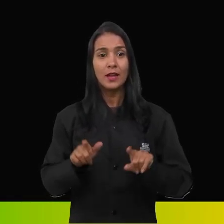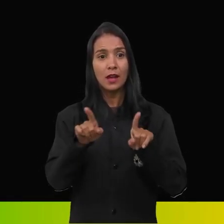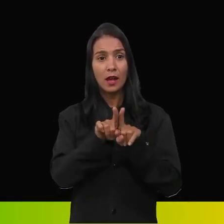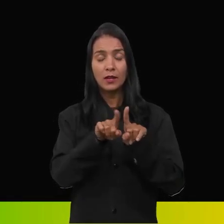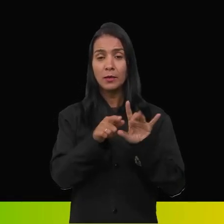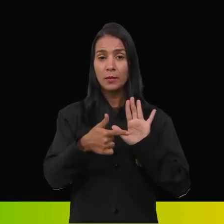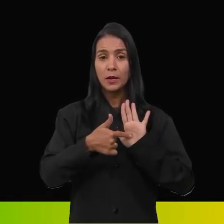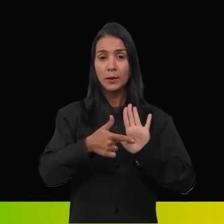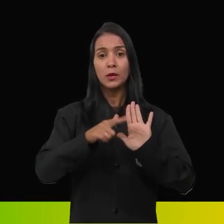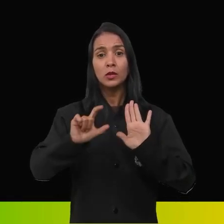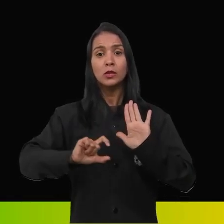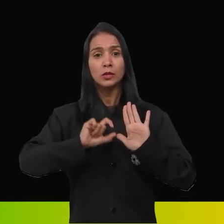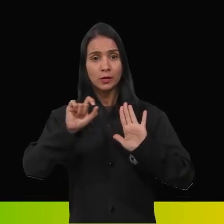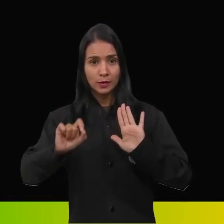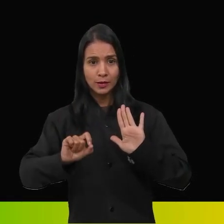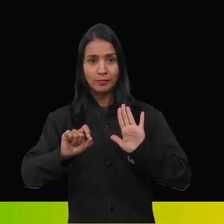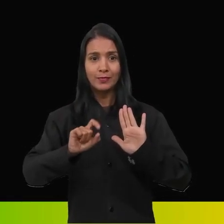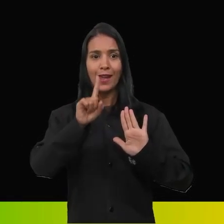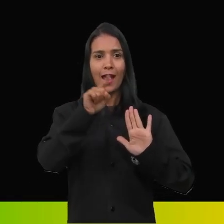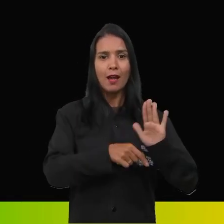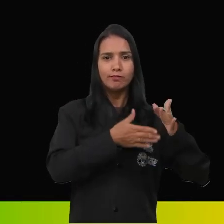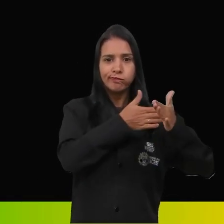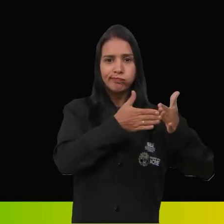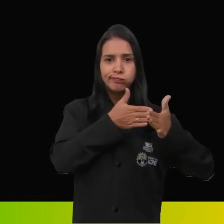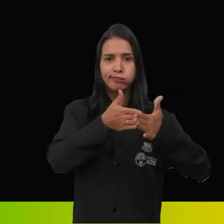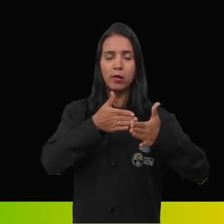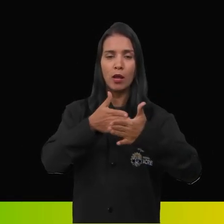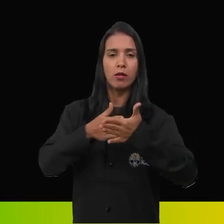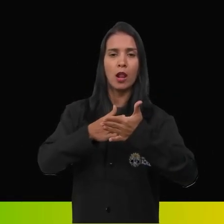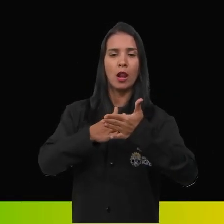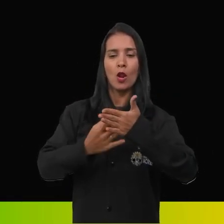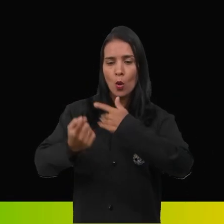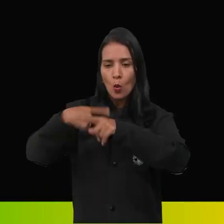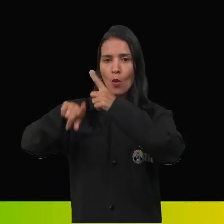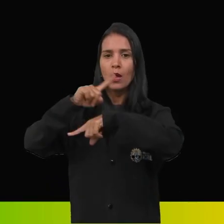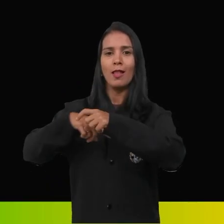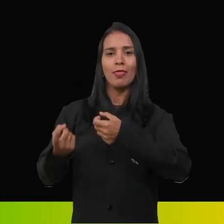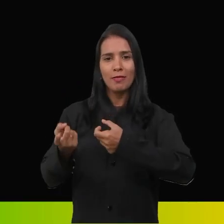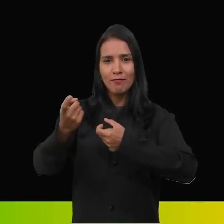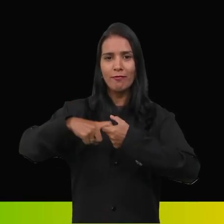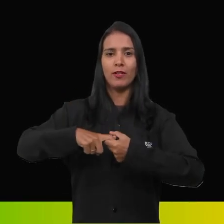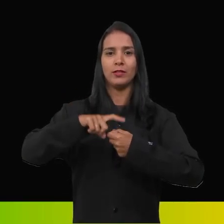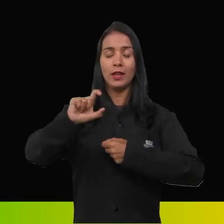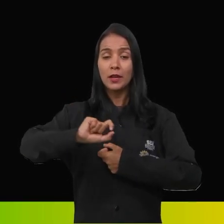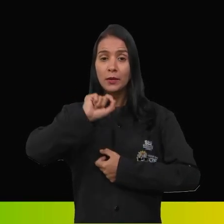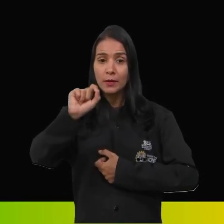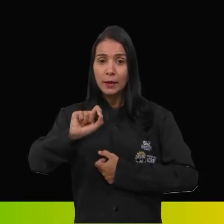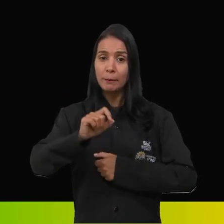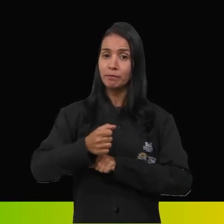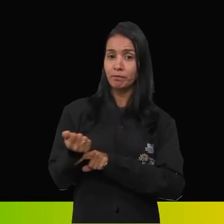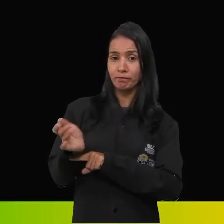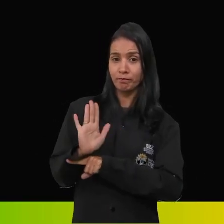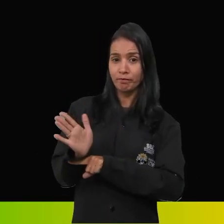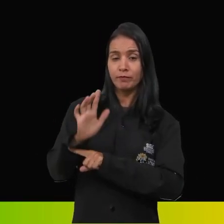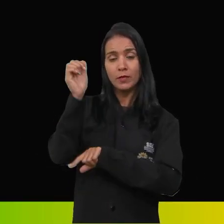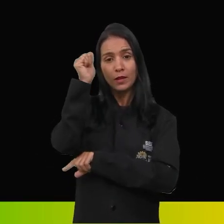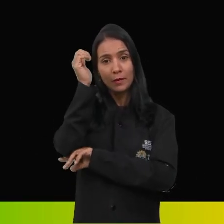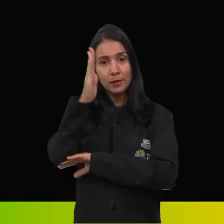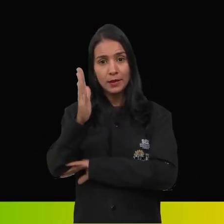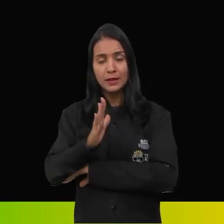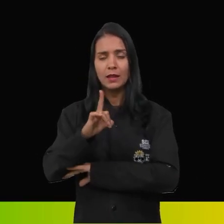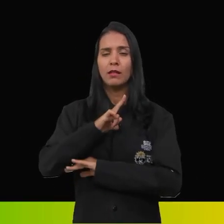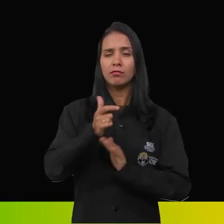a crise e a retomada, como eu lhe falei, sobre o cinema brasileiro, devido ao período aí da